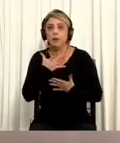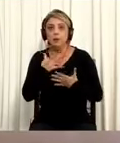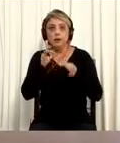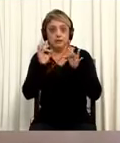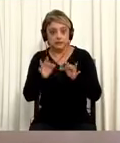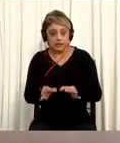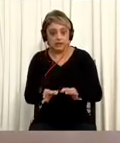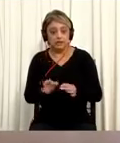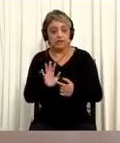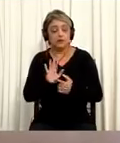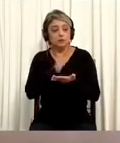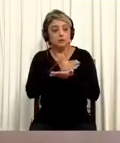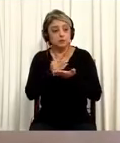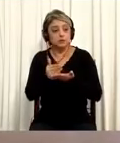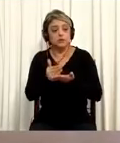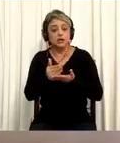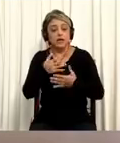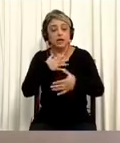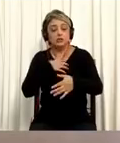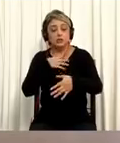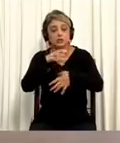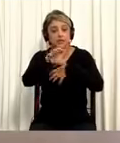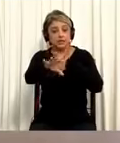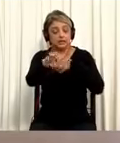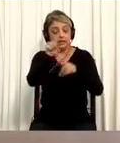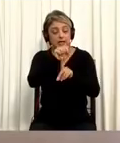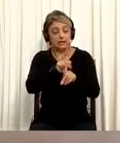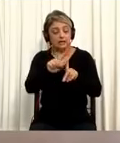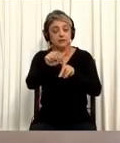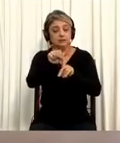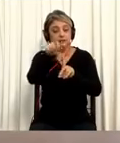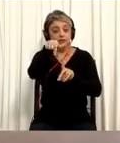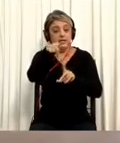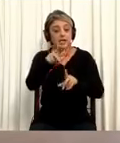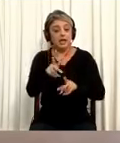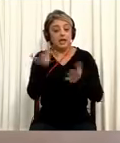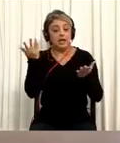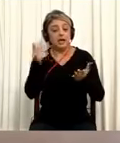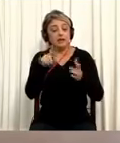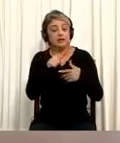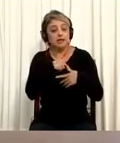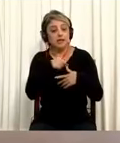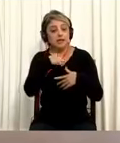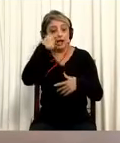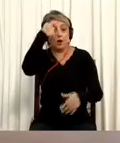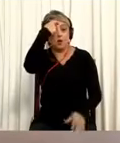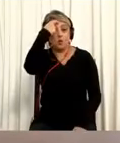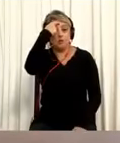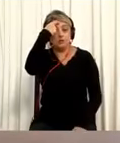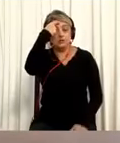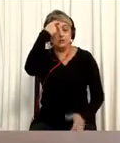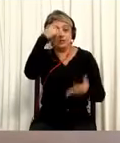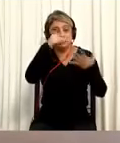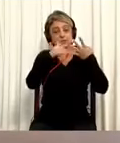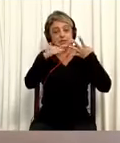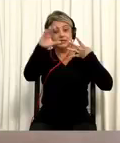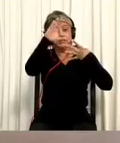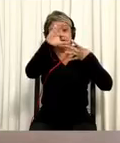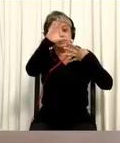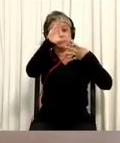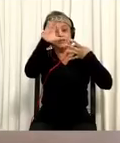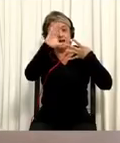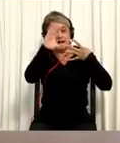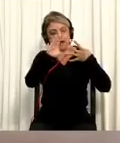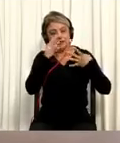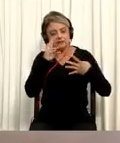o que a gente colocou no início, né? Que a solidariedade, ela pressupõe a consciência de classe. Quando a gente